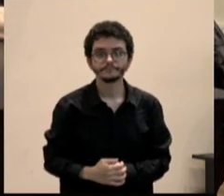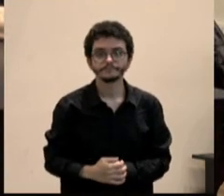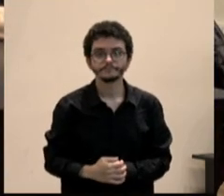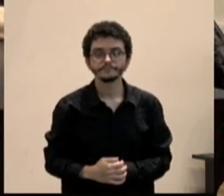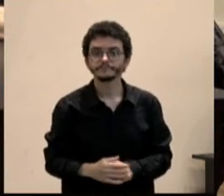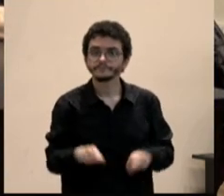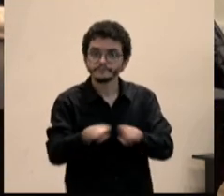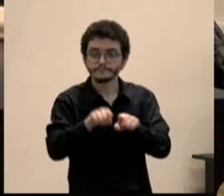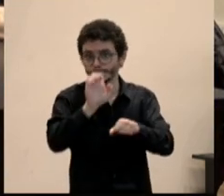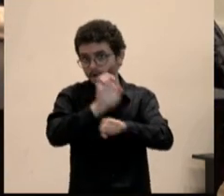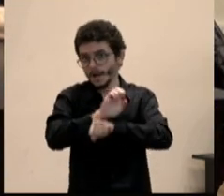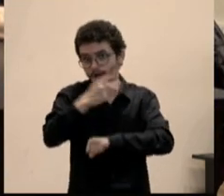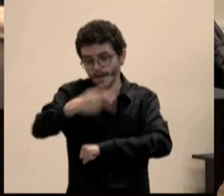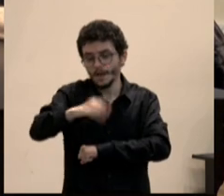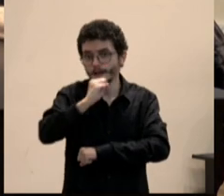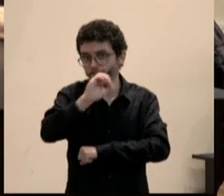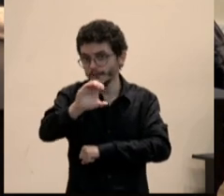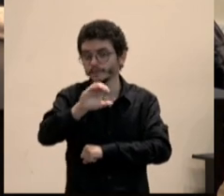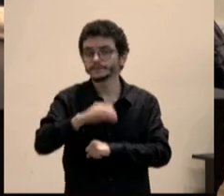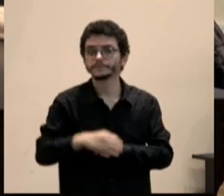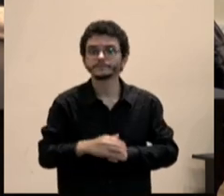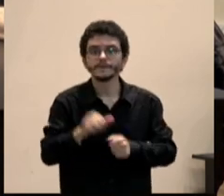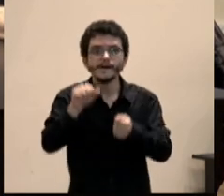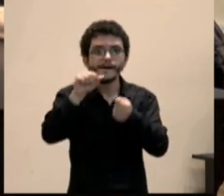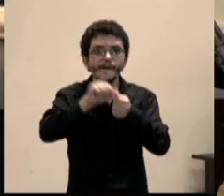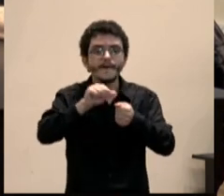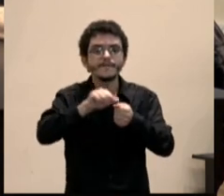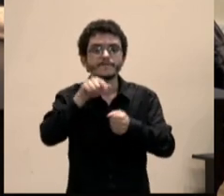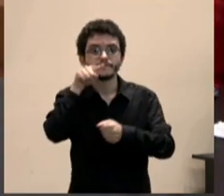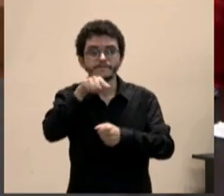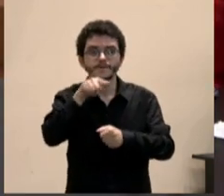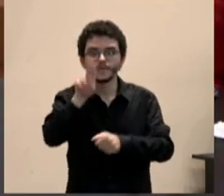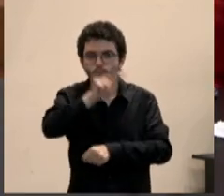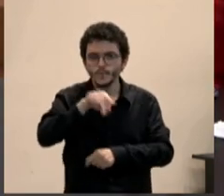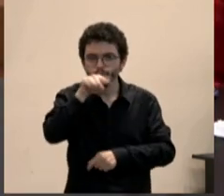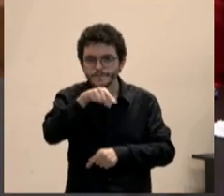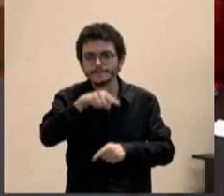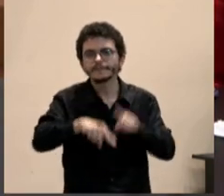Inclusive o estado de Santa Catarina, que fazem essa medida.